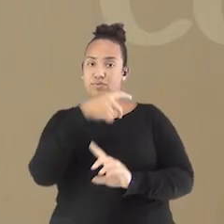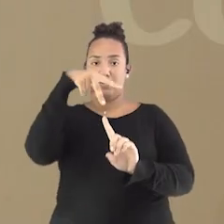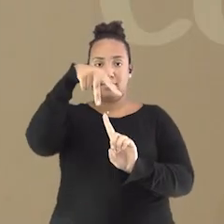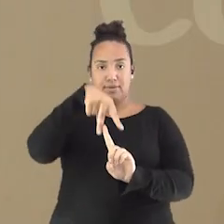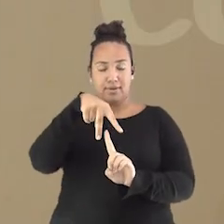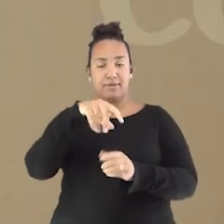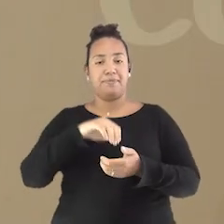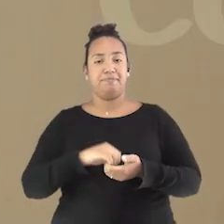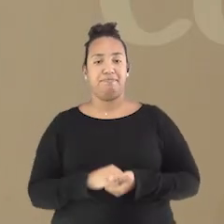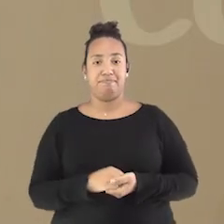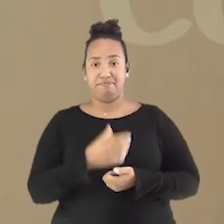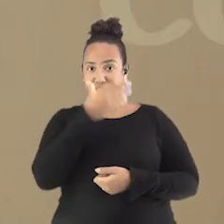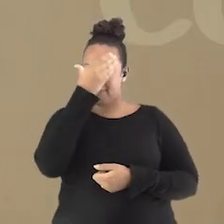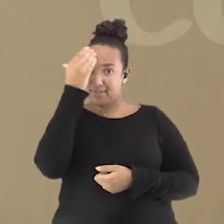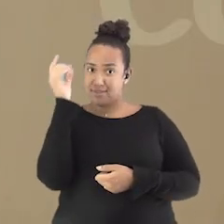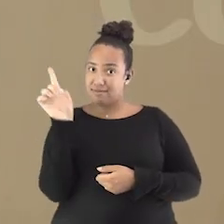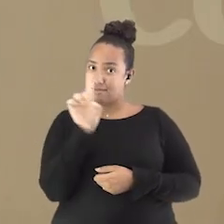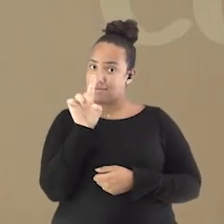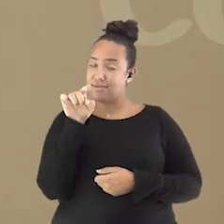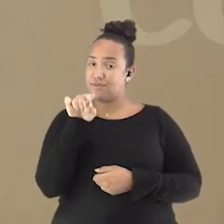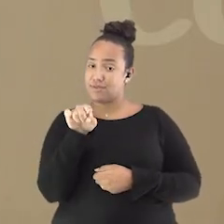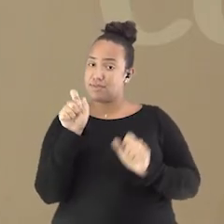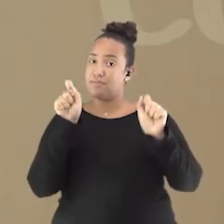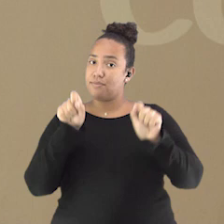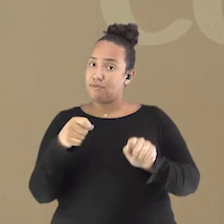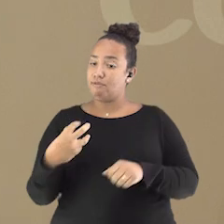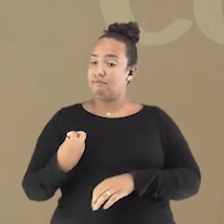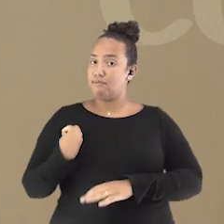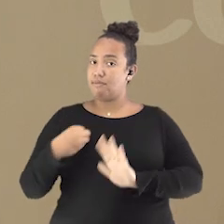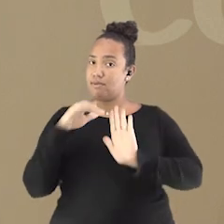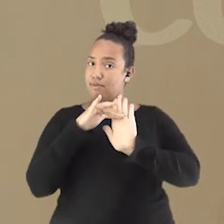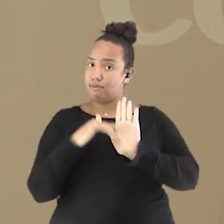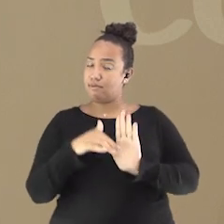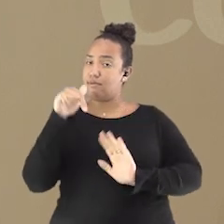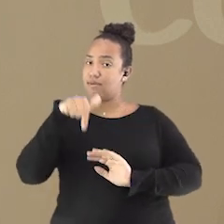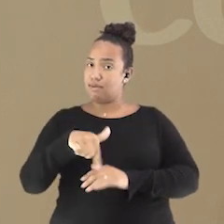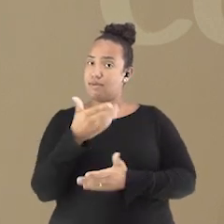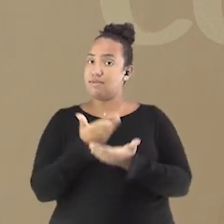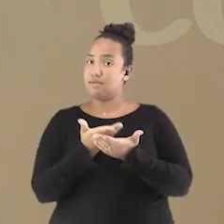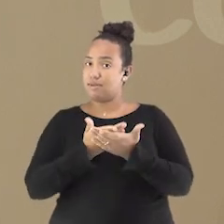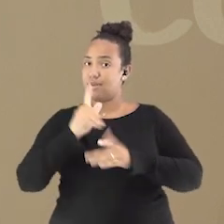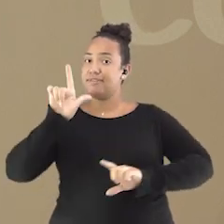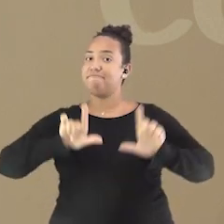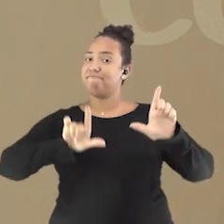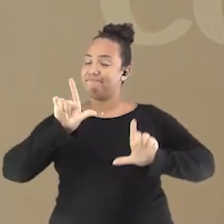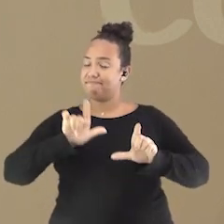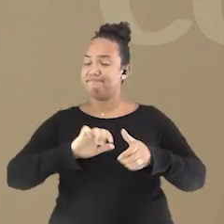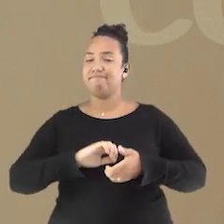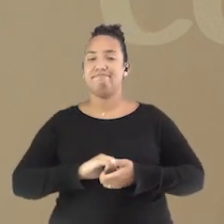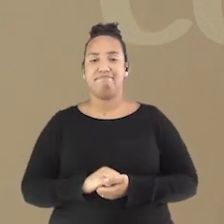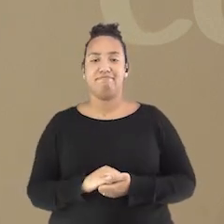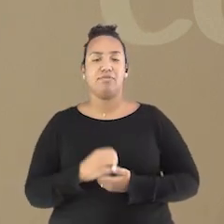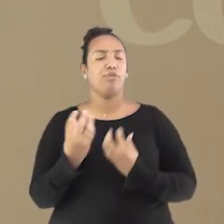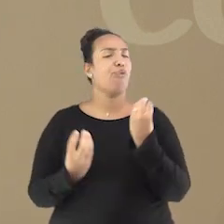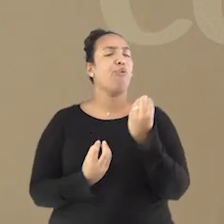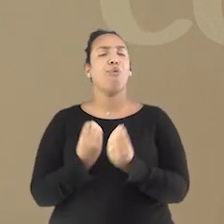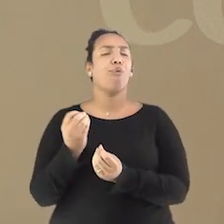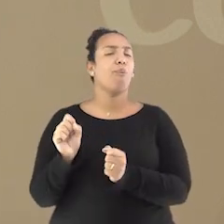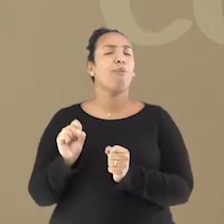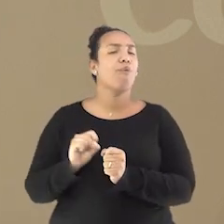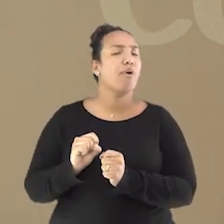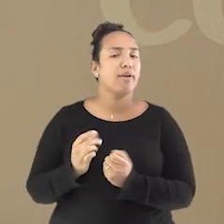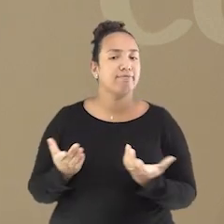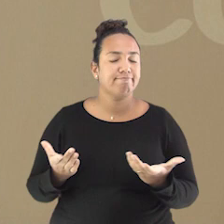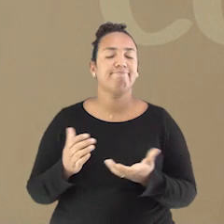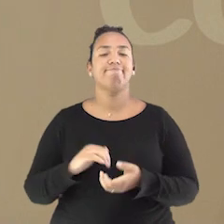se esqueça de que agora você pode marcar a sua presença aqui nas aulas da TV. Para isso, é só apontar